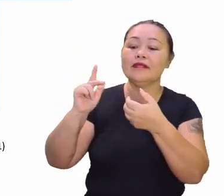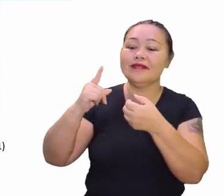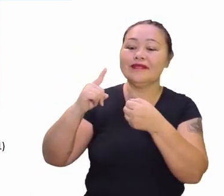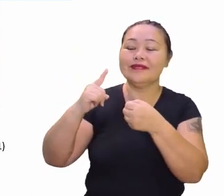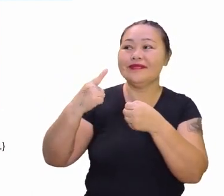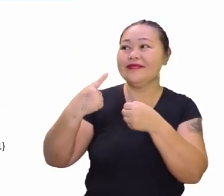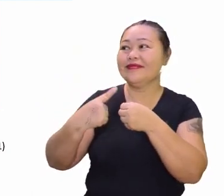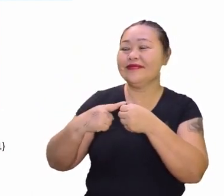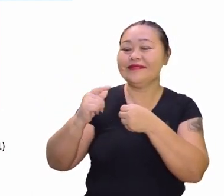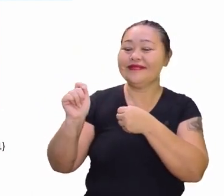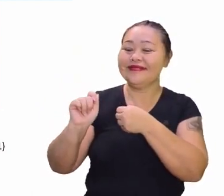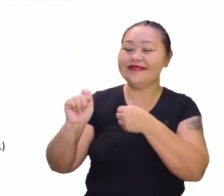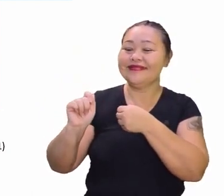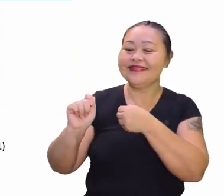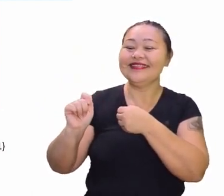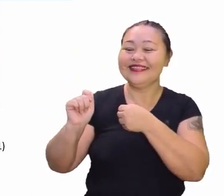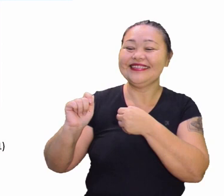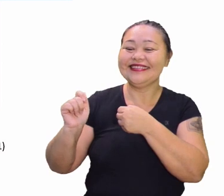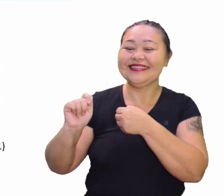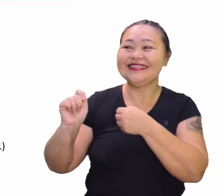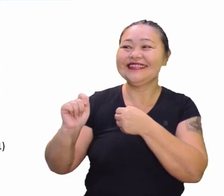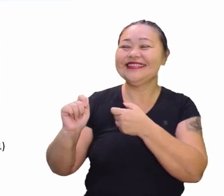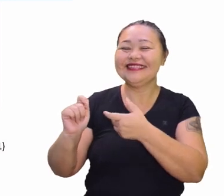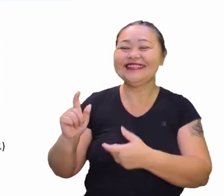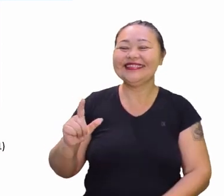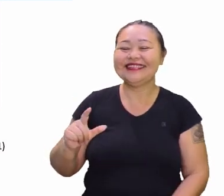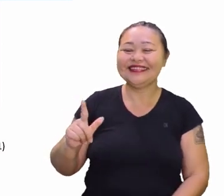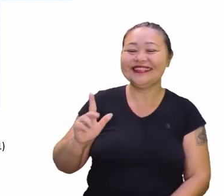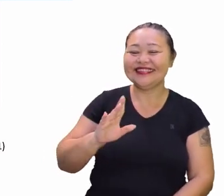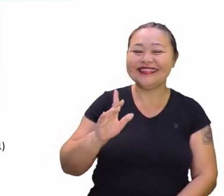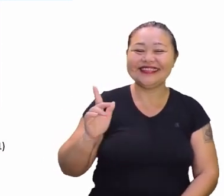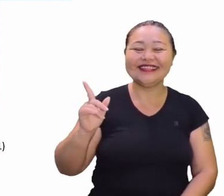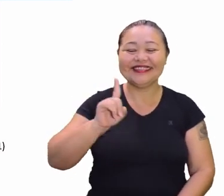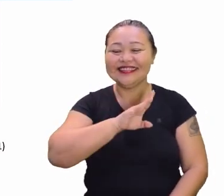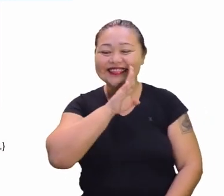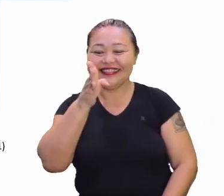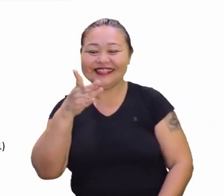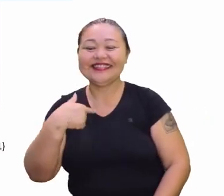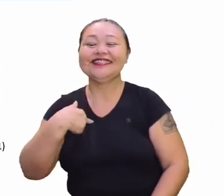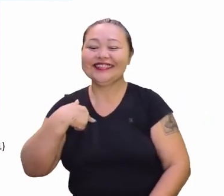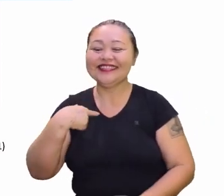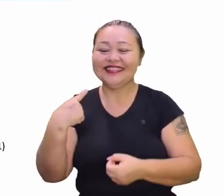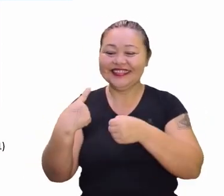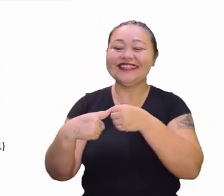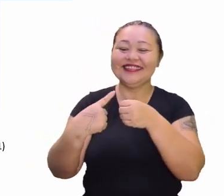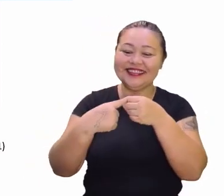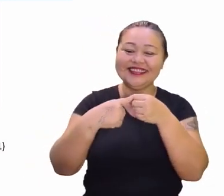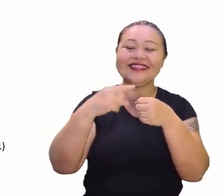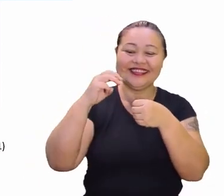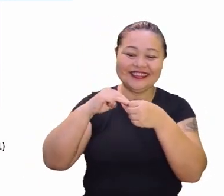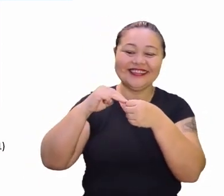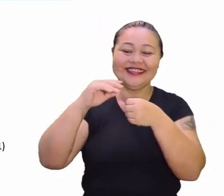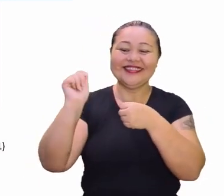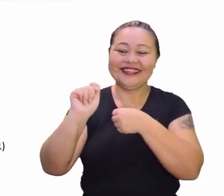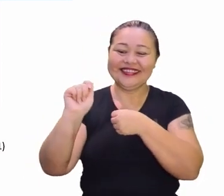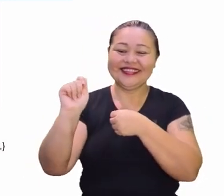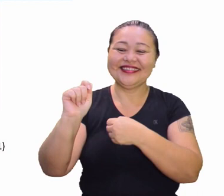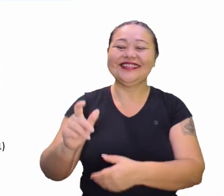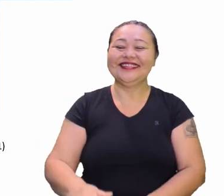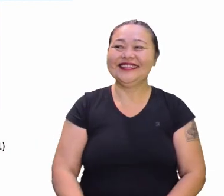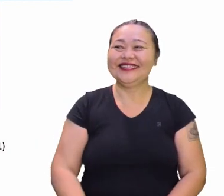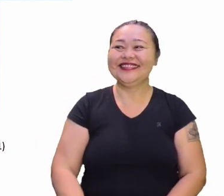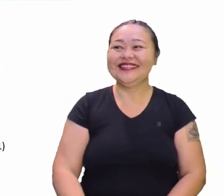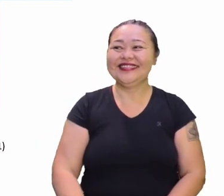A Japa olhou para mim e já riu. Ela foi lá, eu já detectei que ela foi lá, Rogério. Você já foi lá, Japa? Já? Olha